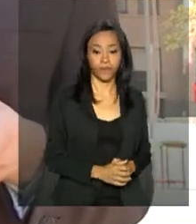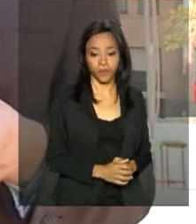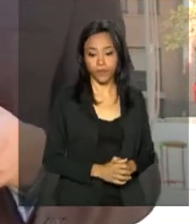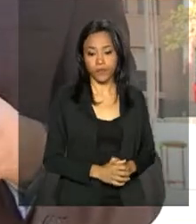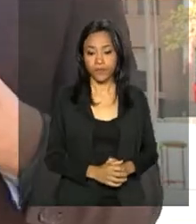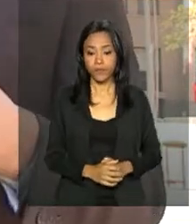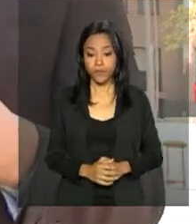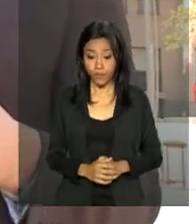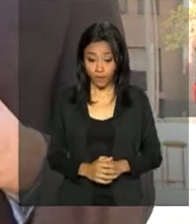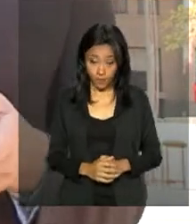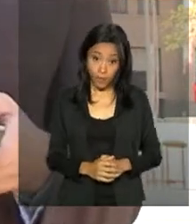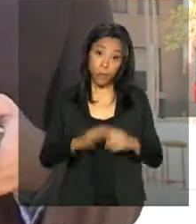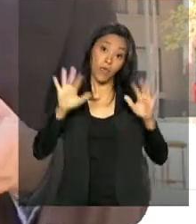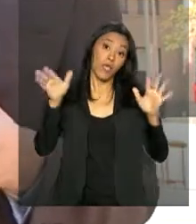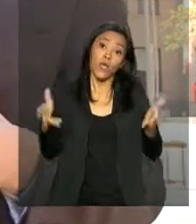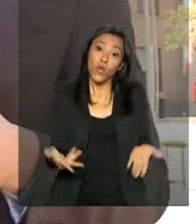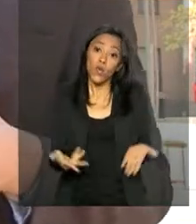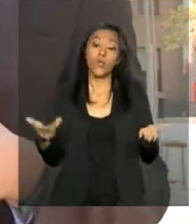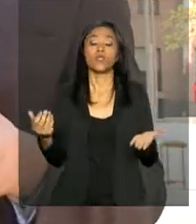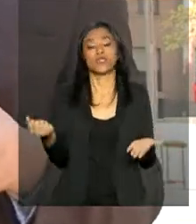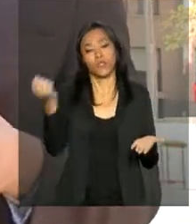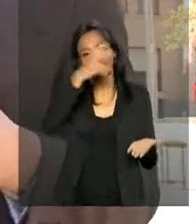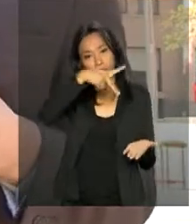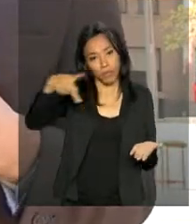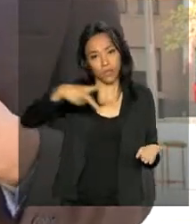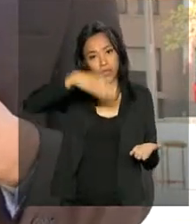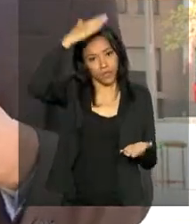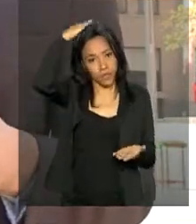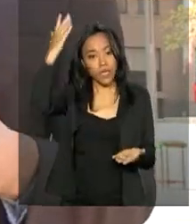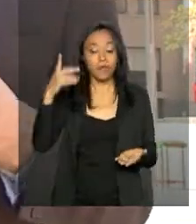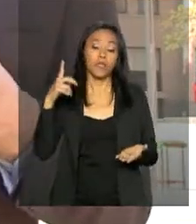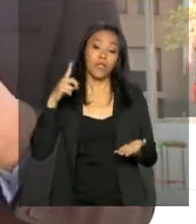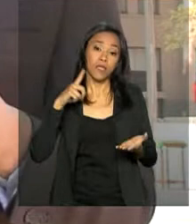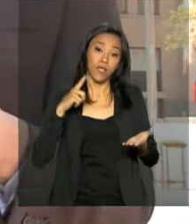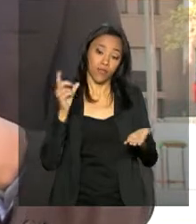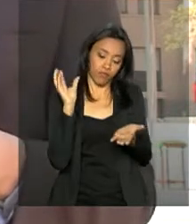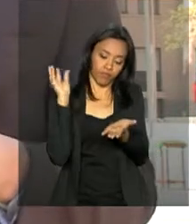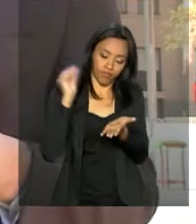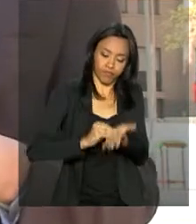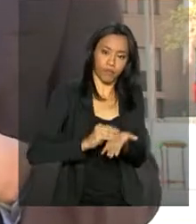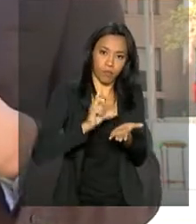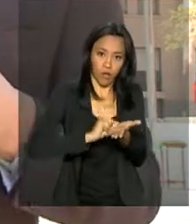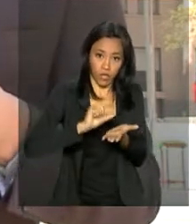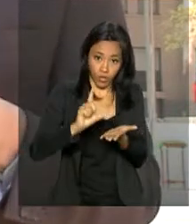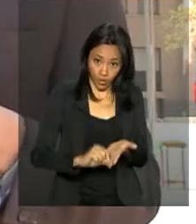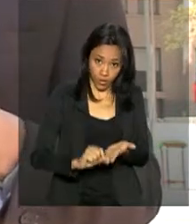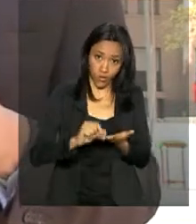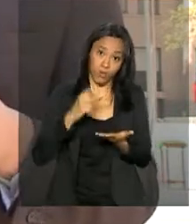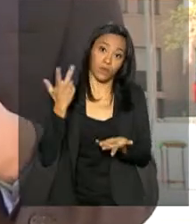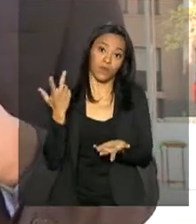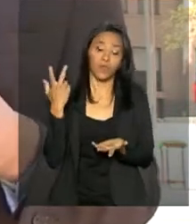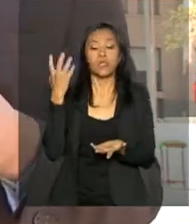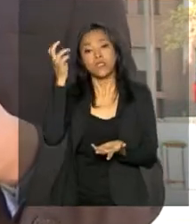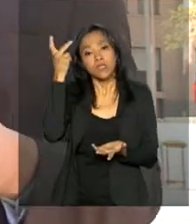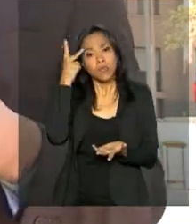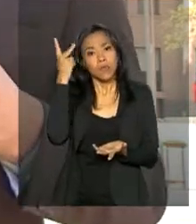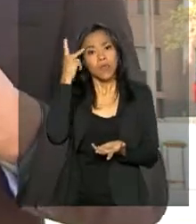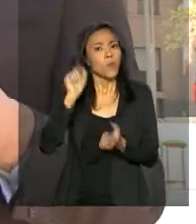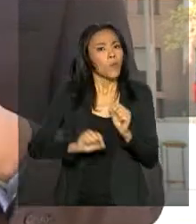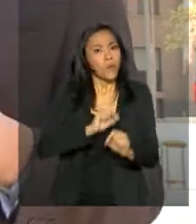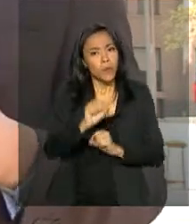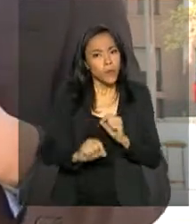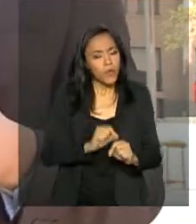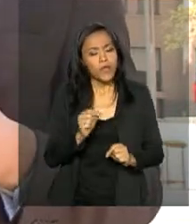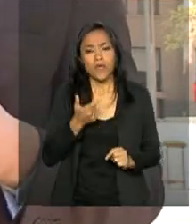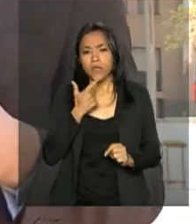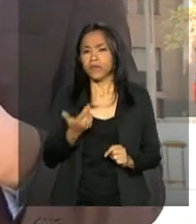e hoje o presidente michel temer publicou um artigo no jornal o estado de são paulo falando desse acordo e mais